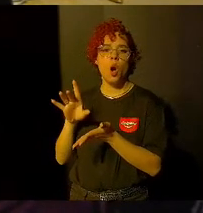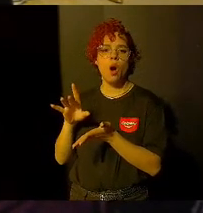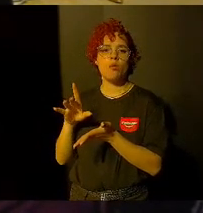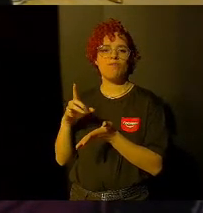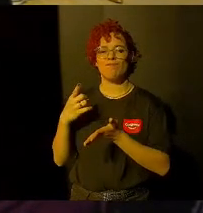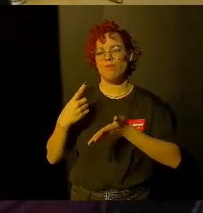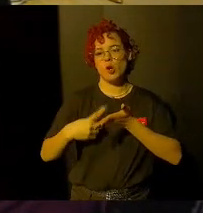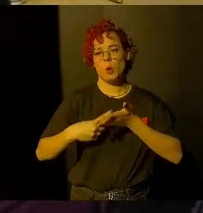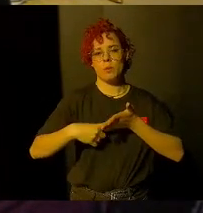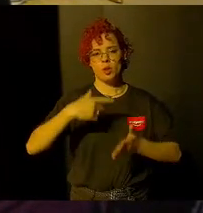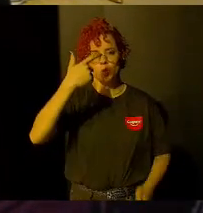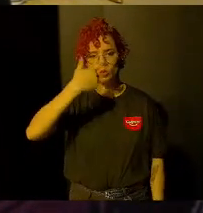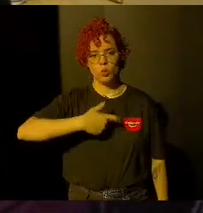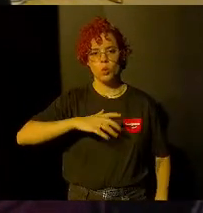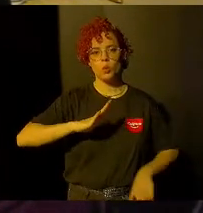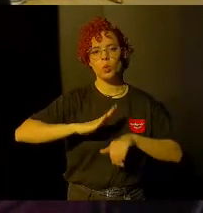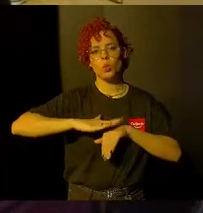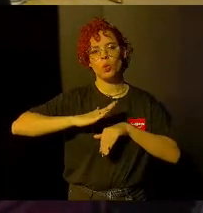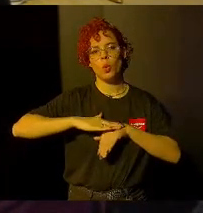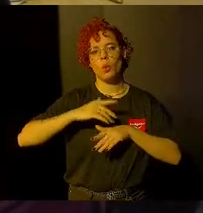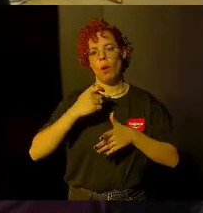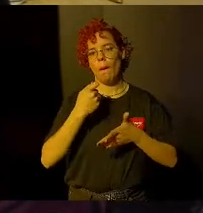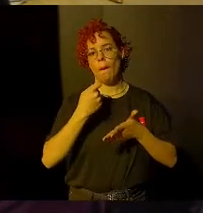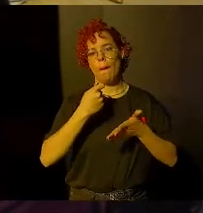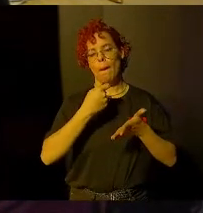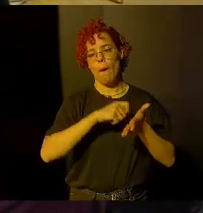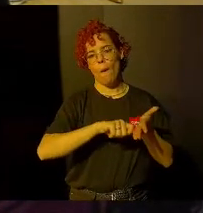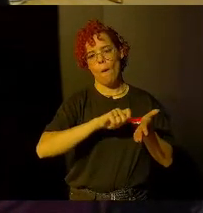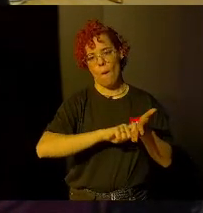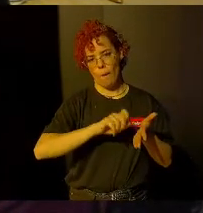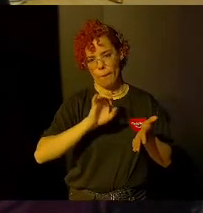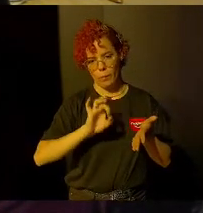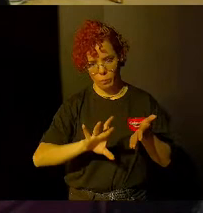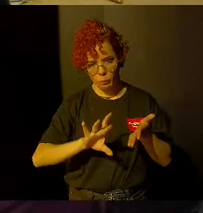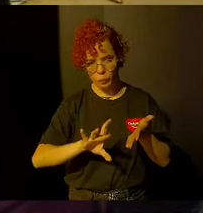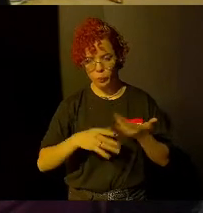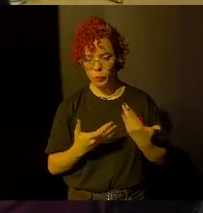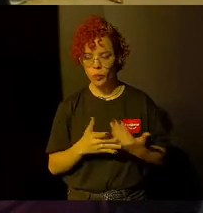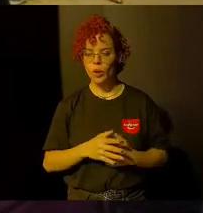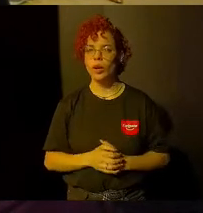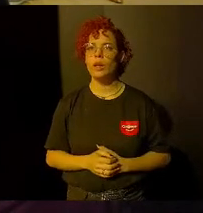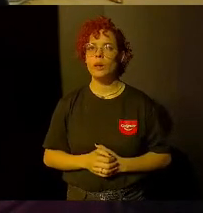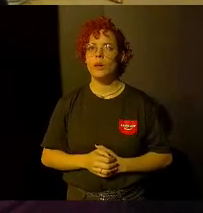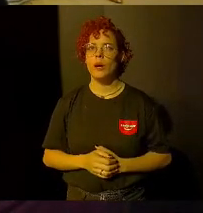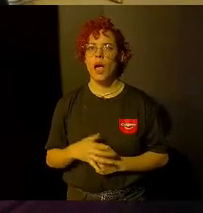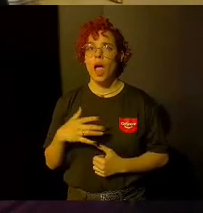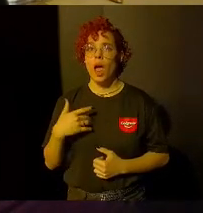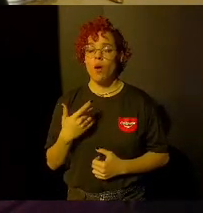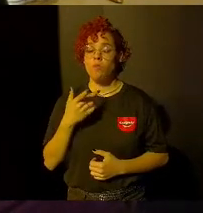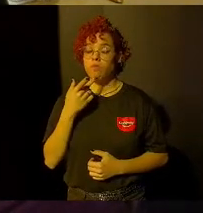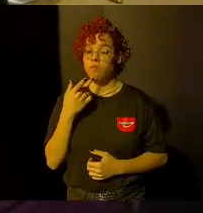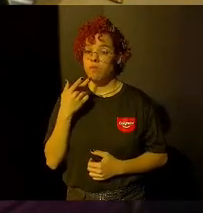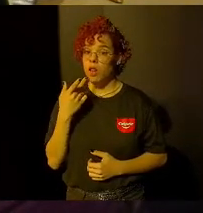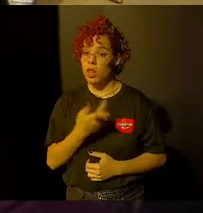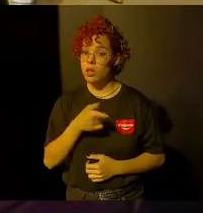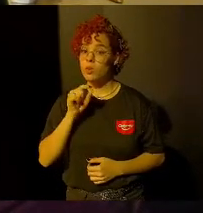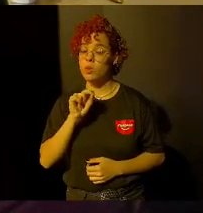a gente tem com a sua obra eu tô enfatizando isso